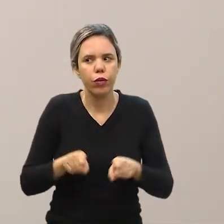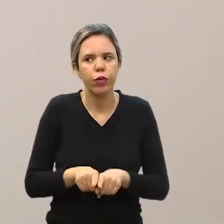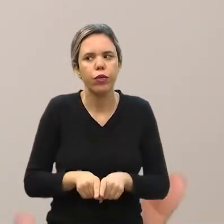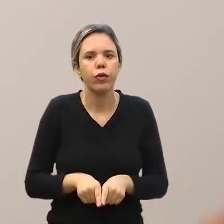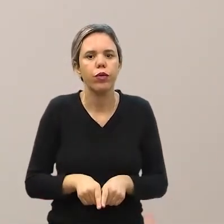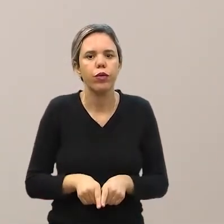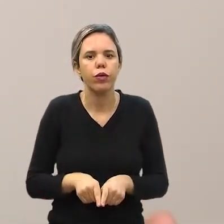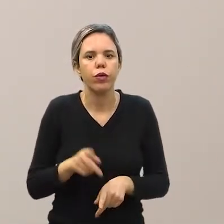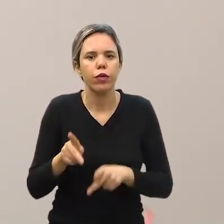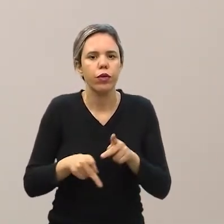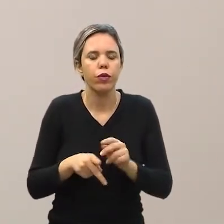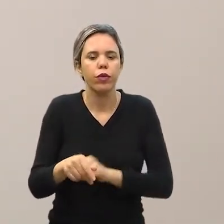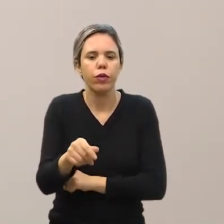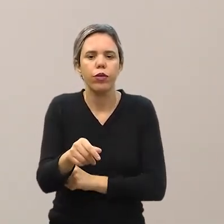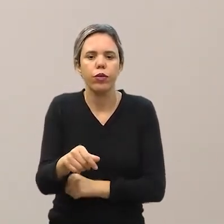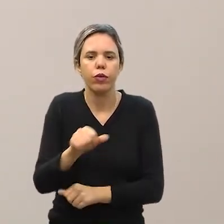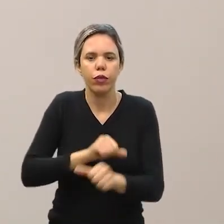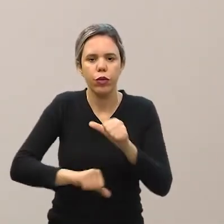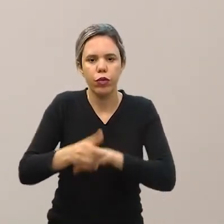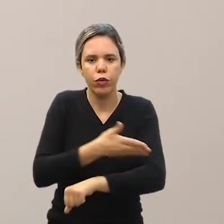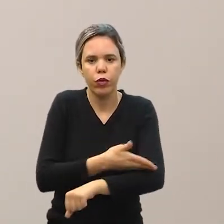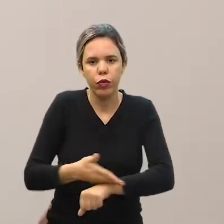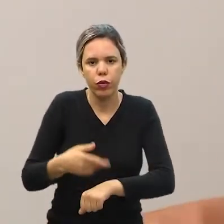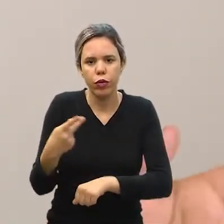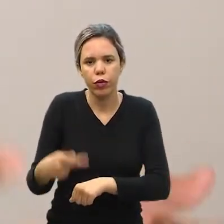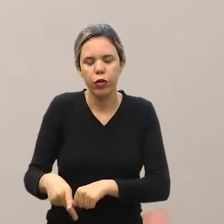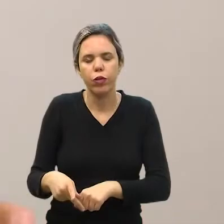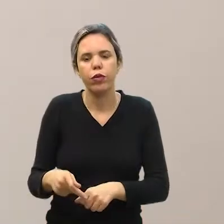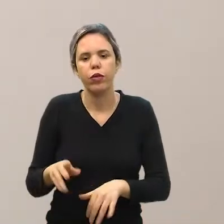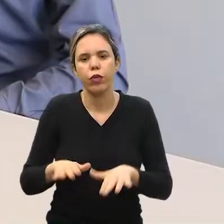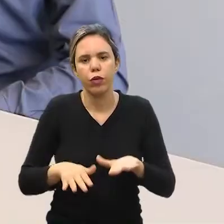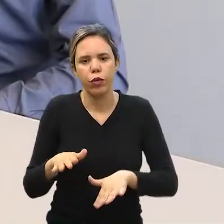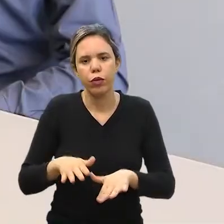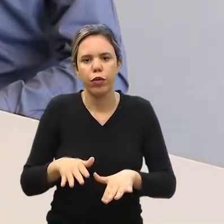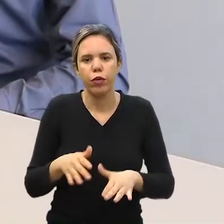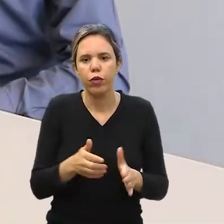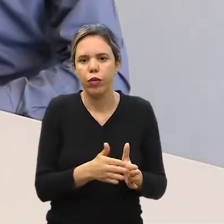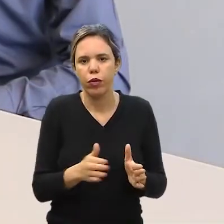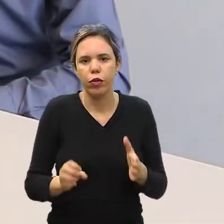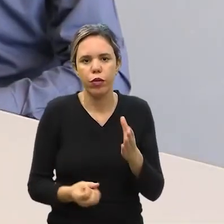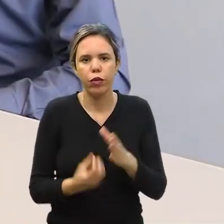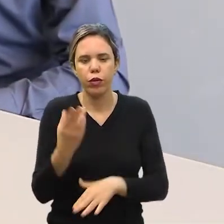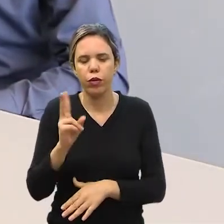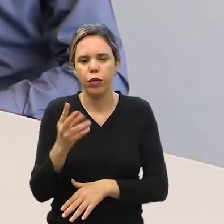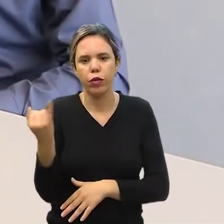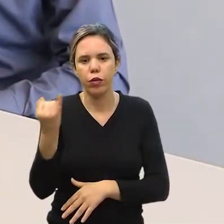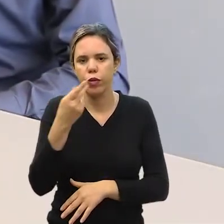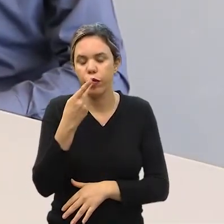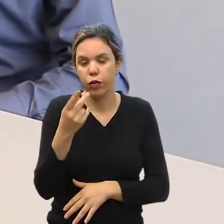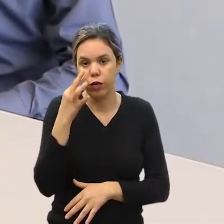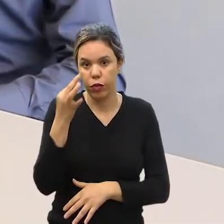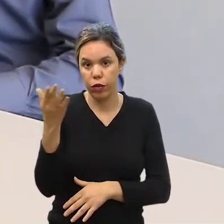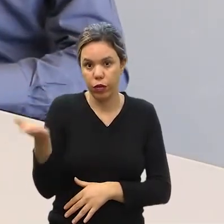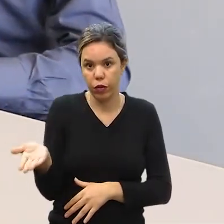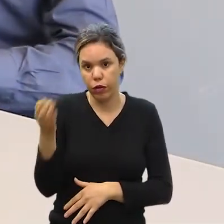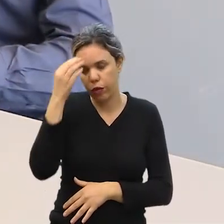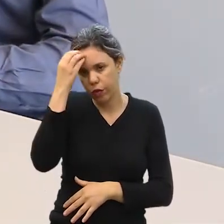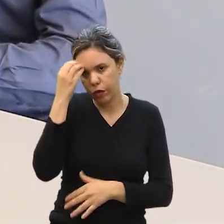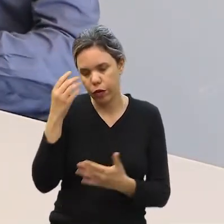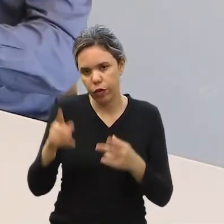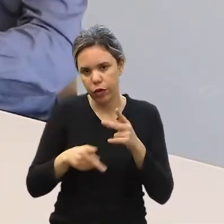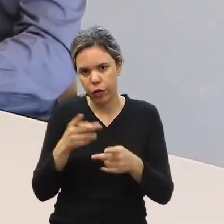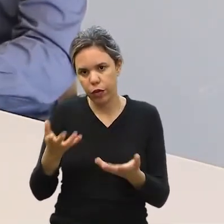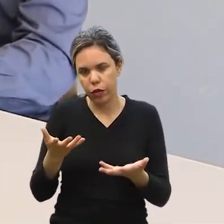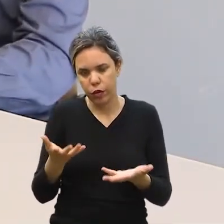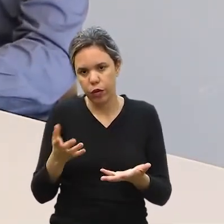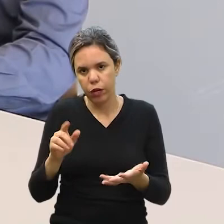forma. Só que as pessoas mudam os hábitos também delas conforme o cenário. E é sempre importante ficar ligado nisso. Agora, para a pessoa